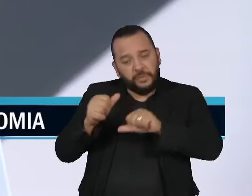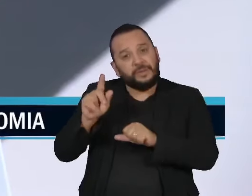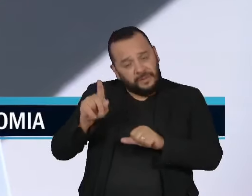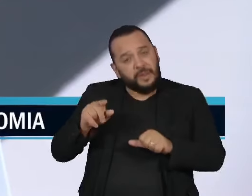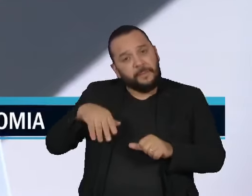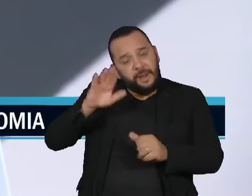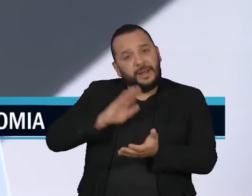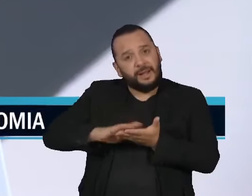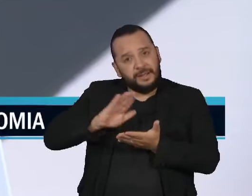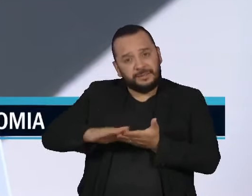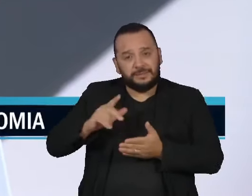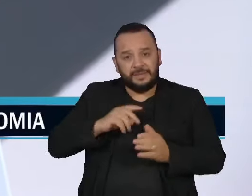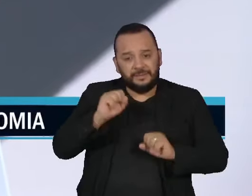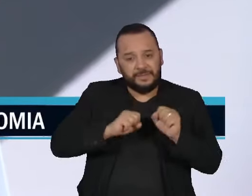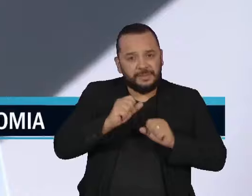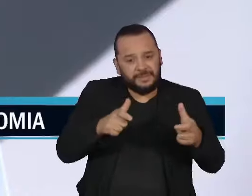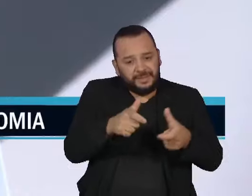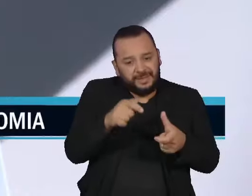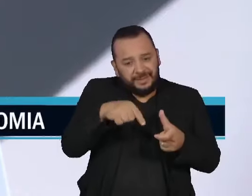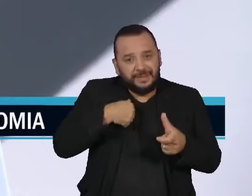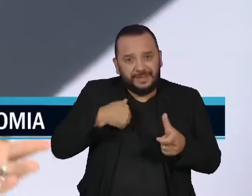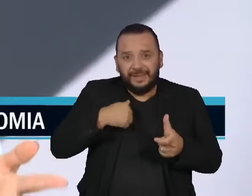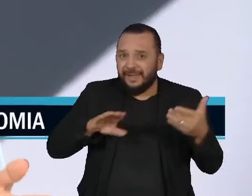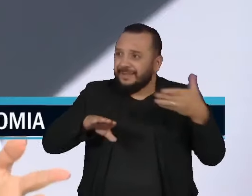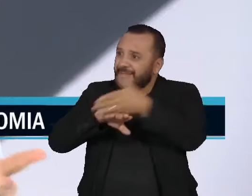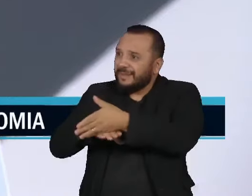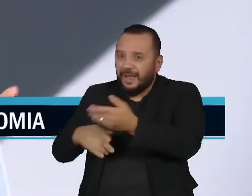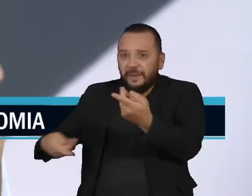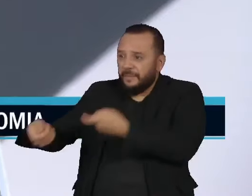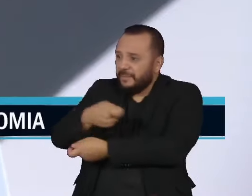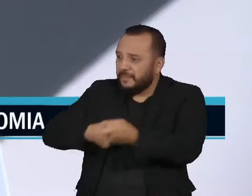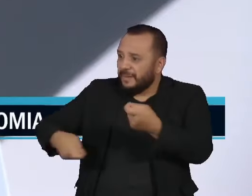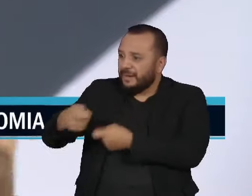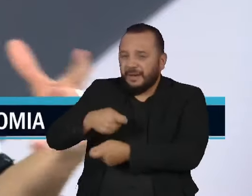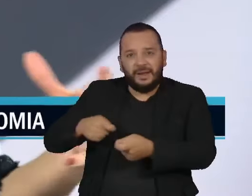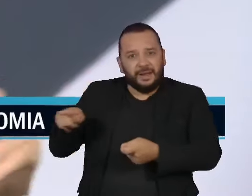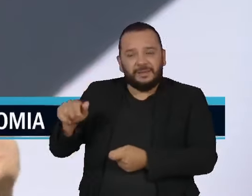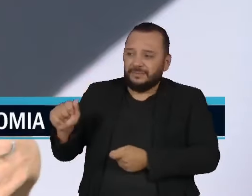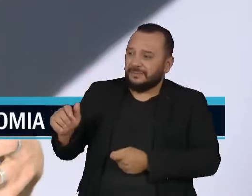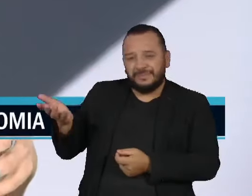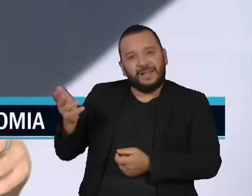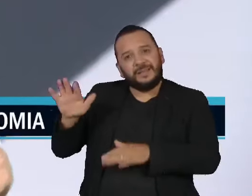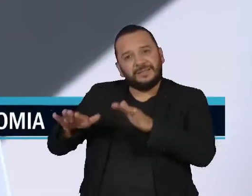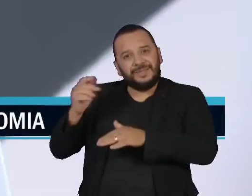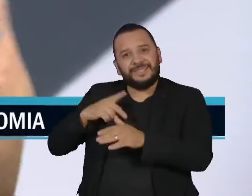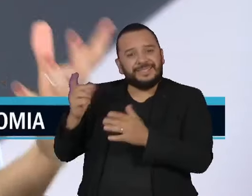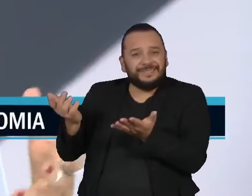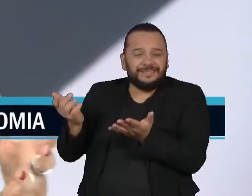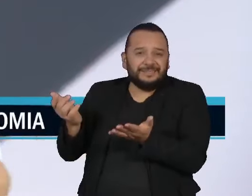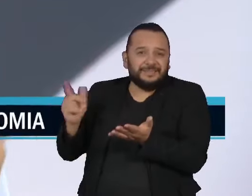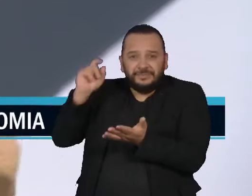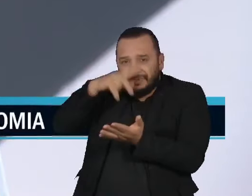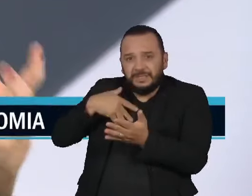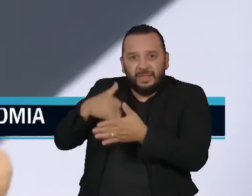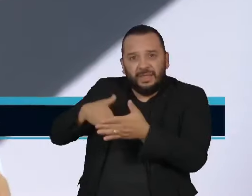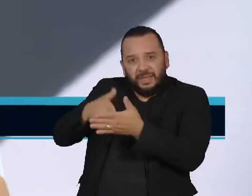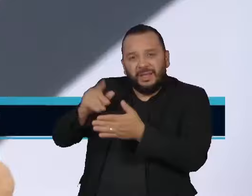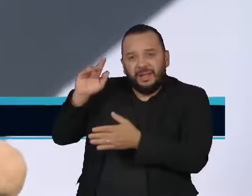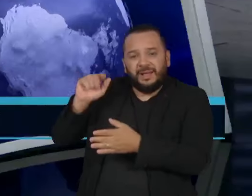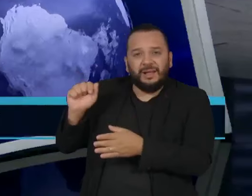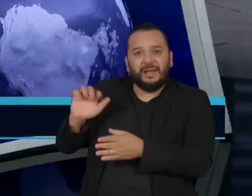ambiente que é mais custoso, seja para entrar, seja para se manter, significa que os pequenos que têm pouca escala vão ter que ser muito bons em se adaptar a